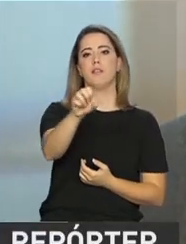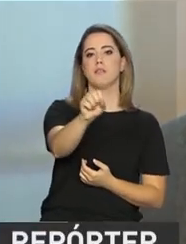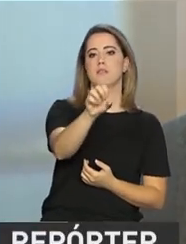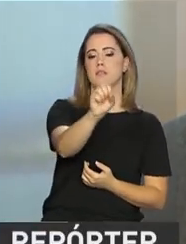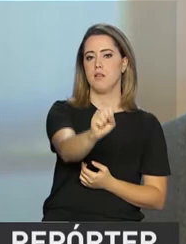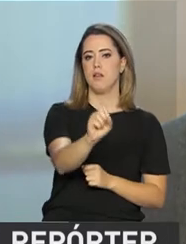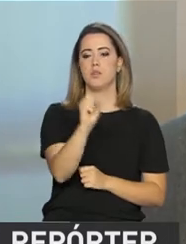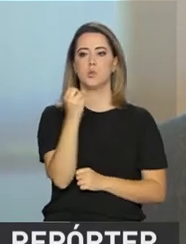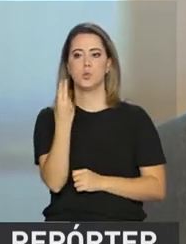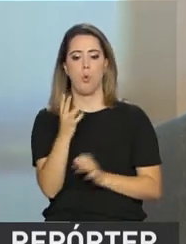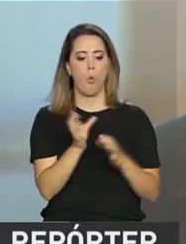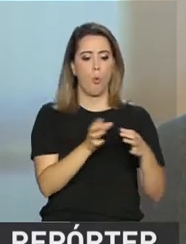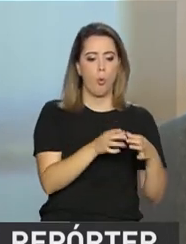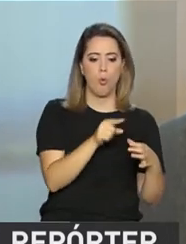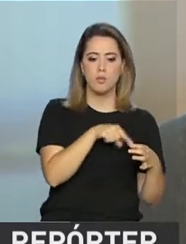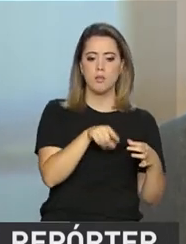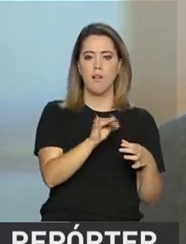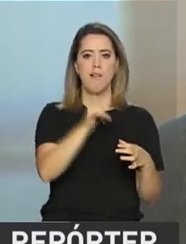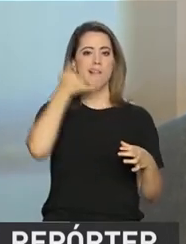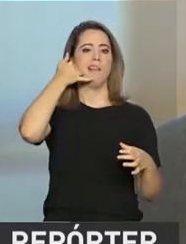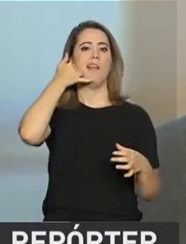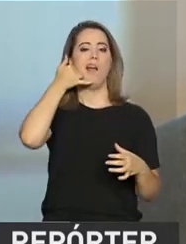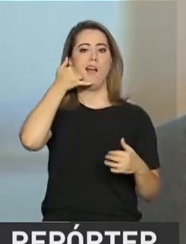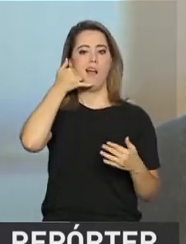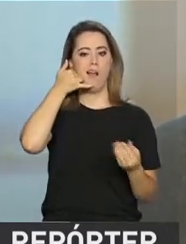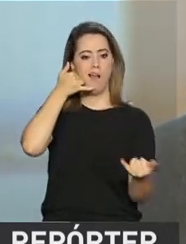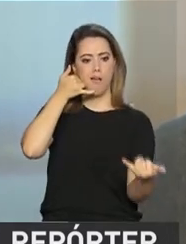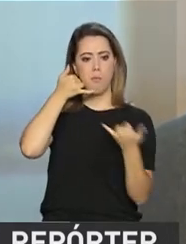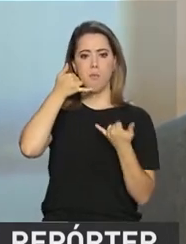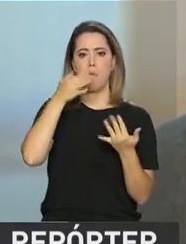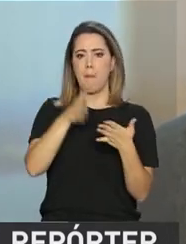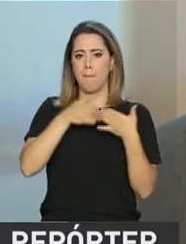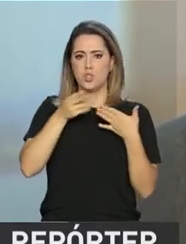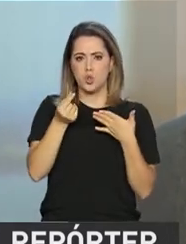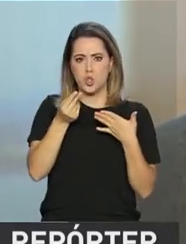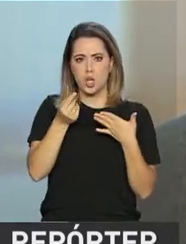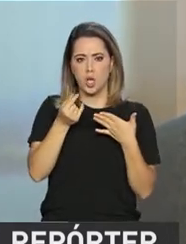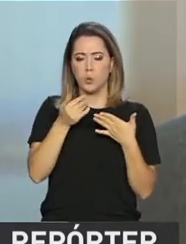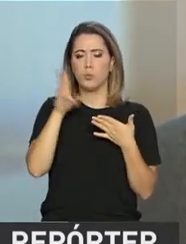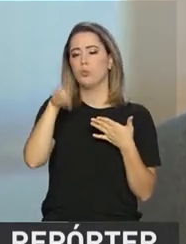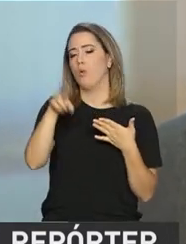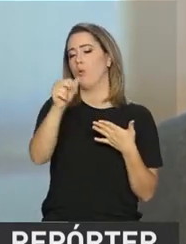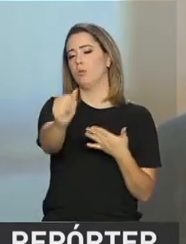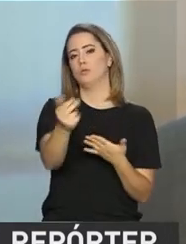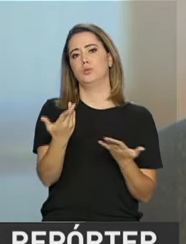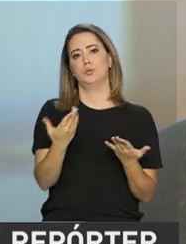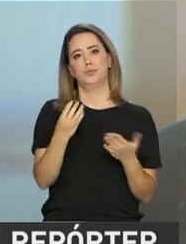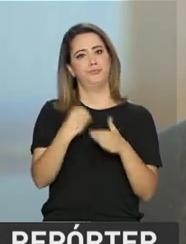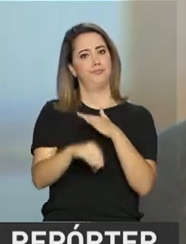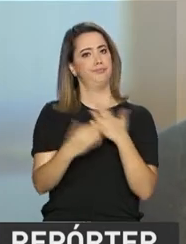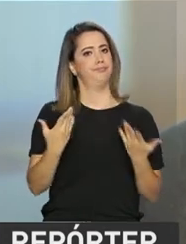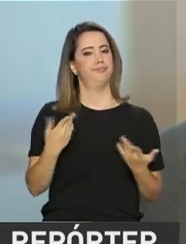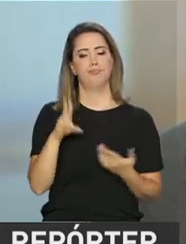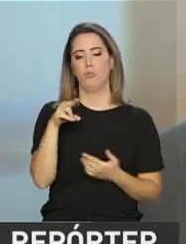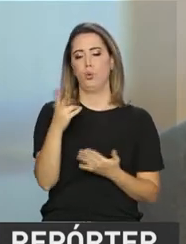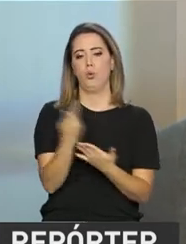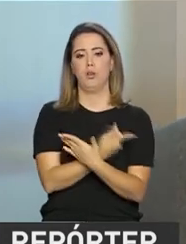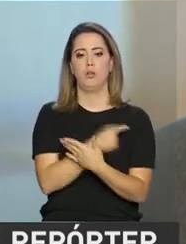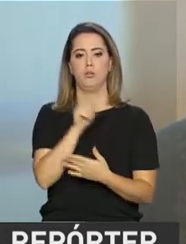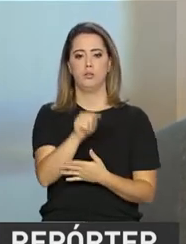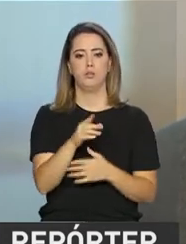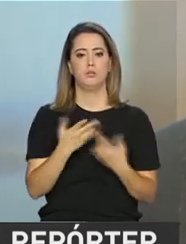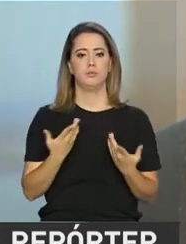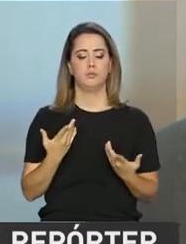conselho de previdência vai ligar para alguém solicitando que se deposite o dinheiro em uma determinada conta para que a pessoa vem recebendo tanto